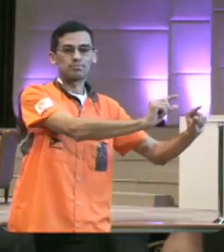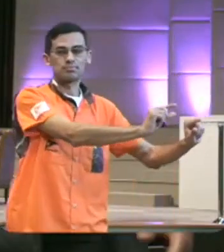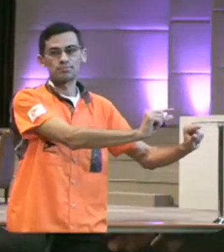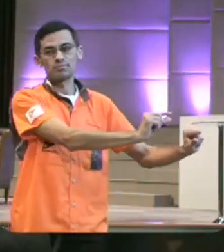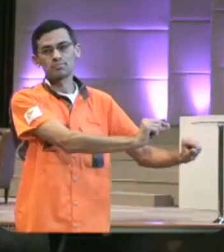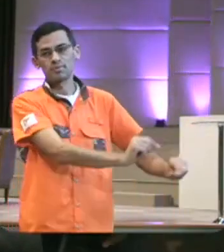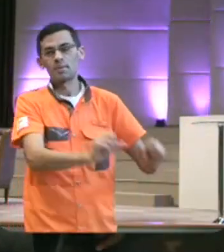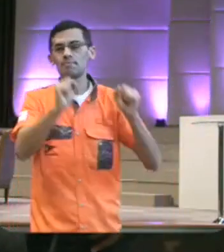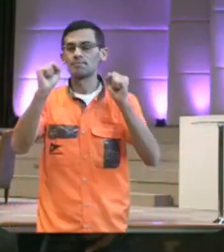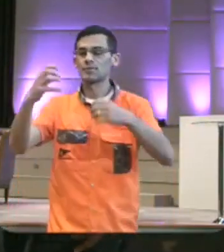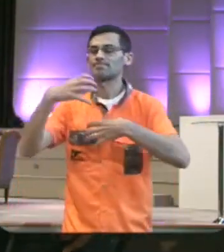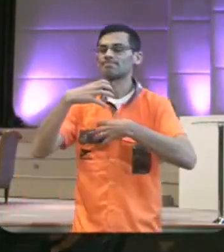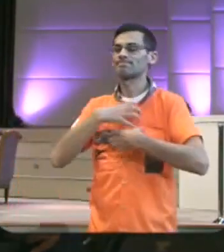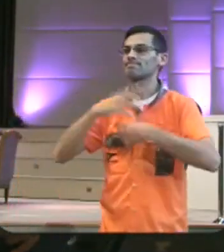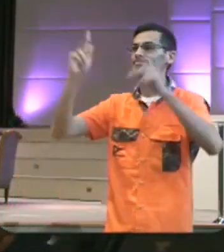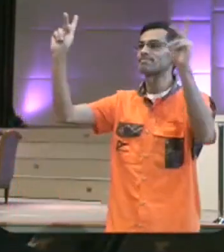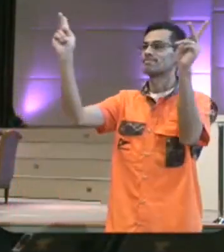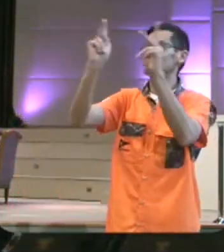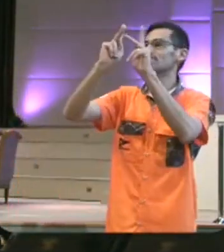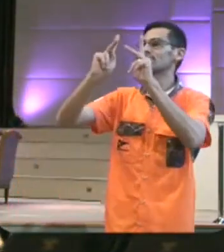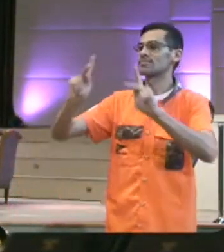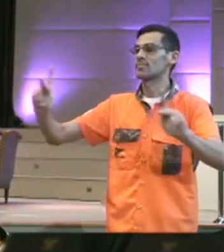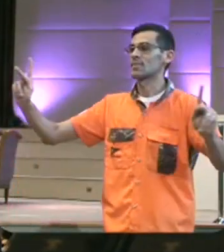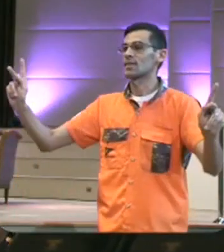o temporal,